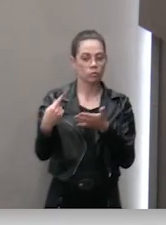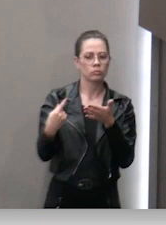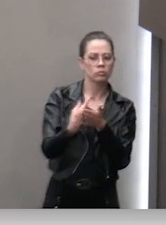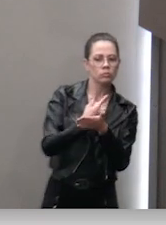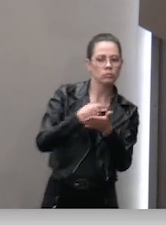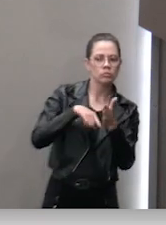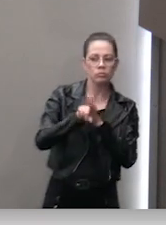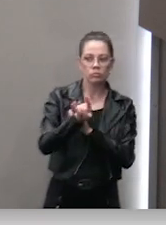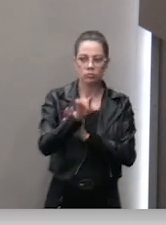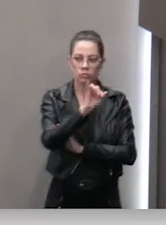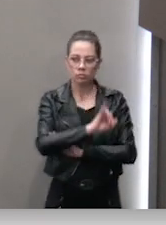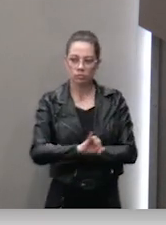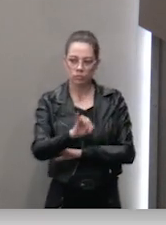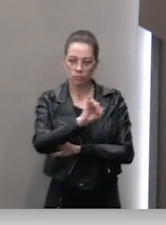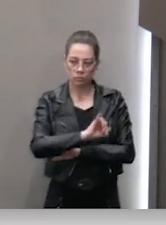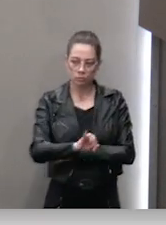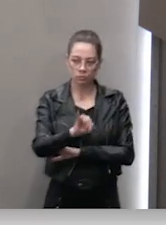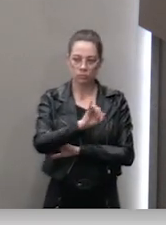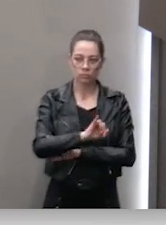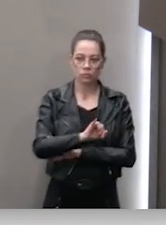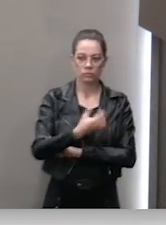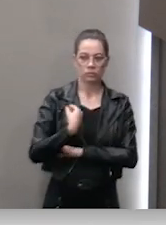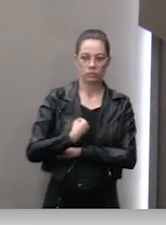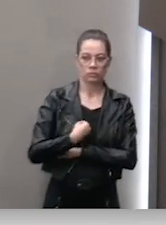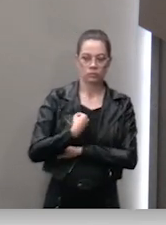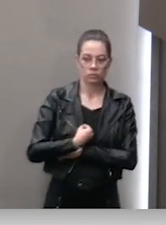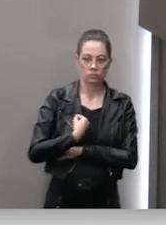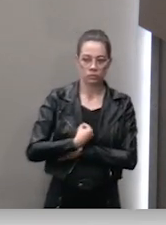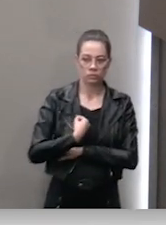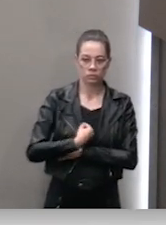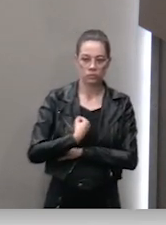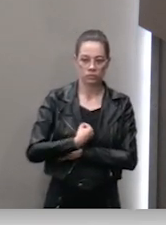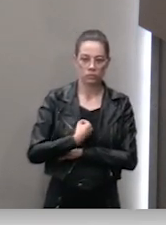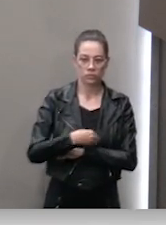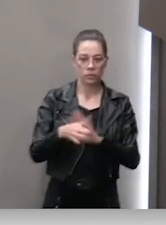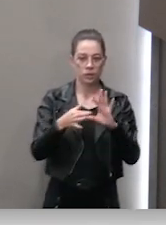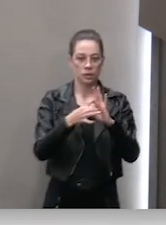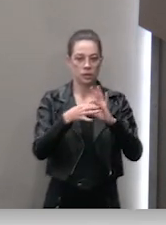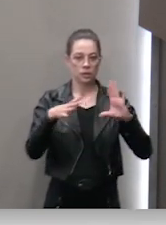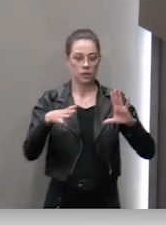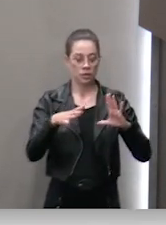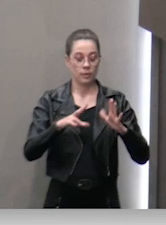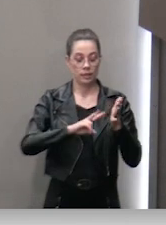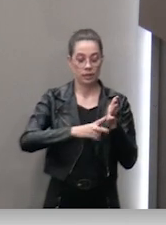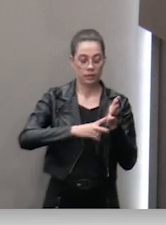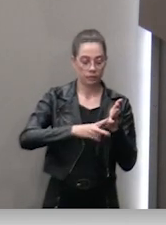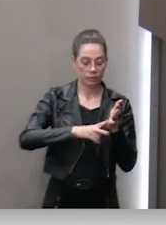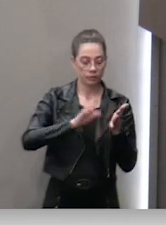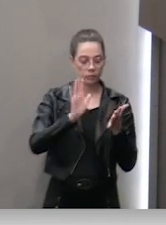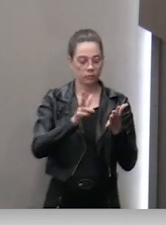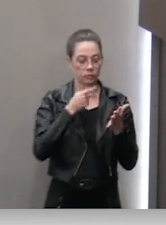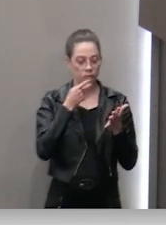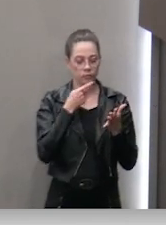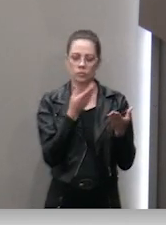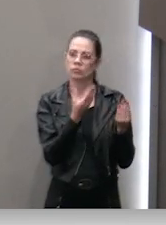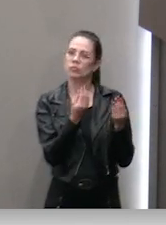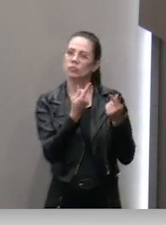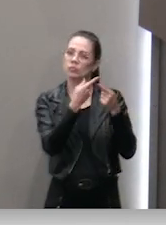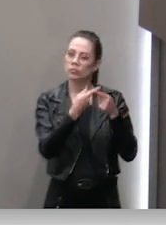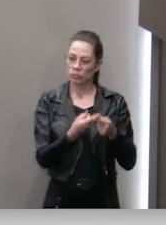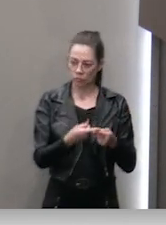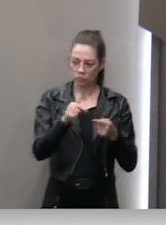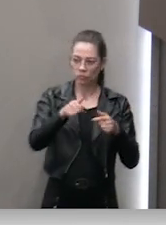questionar a importância, a existência e a liberdade dos sindicatos. Eu já disse isso várias vezes na